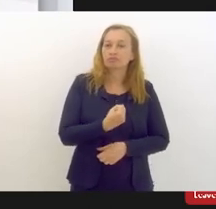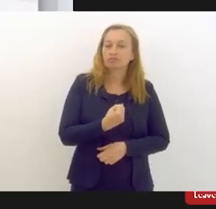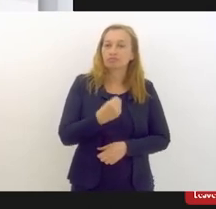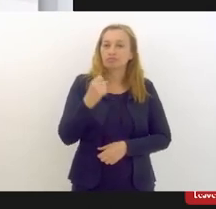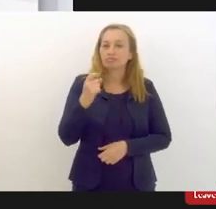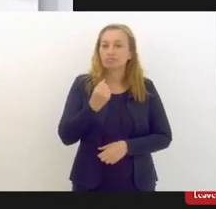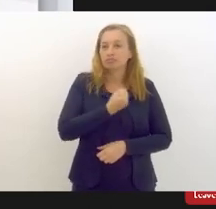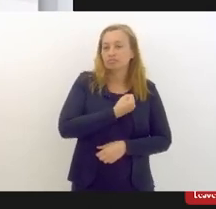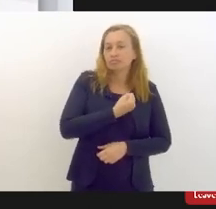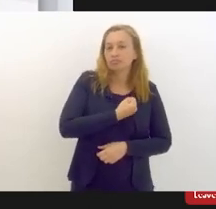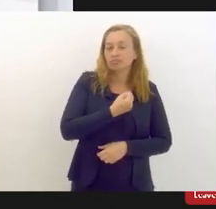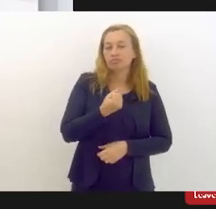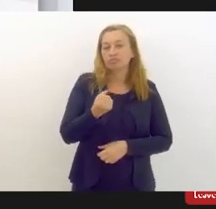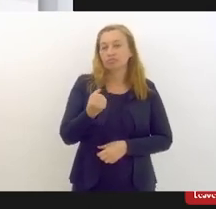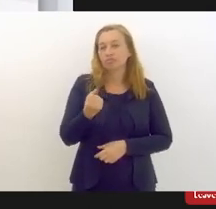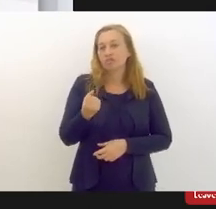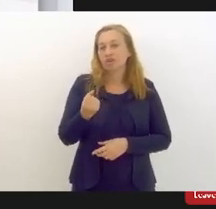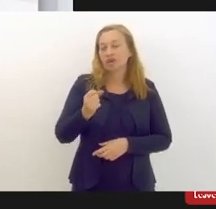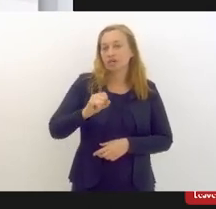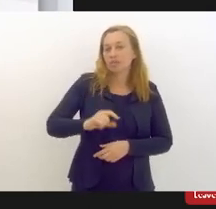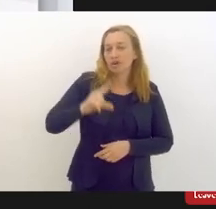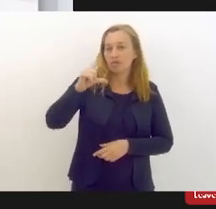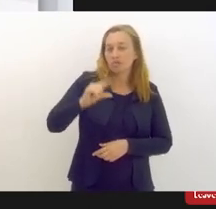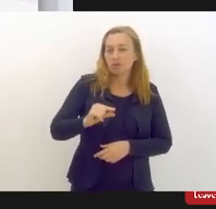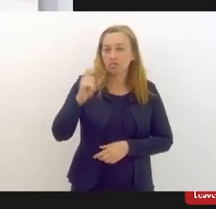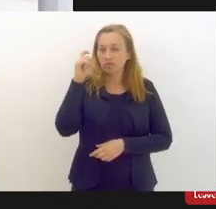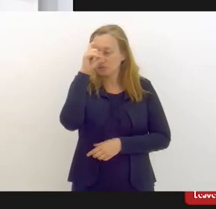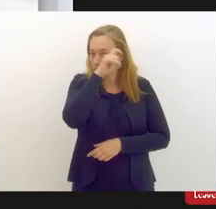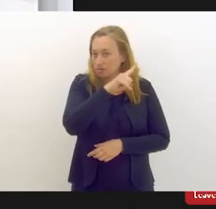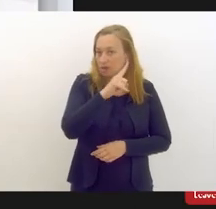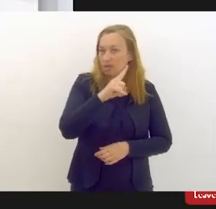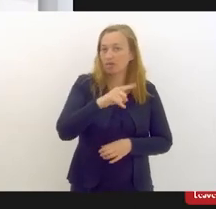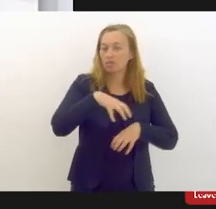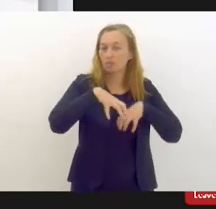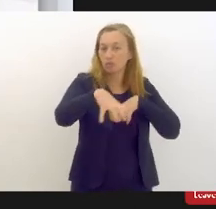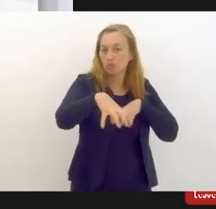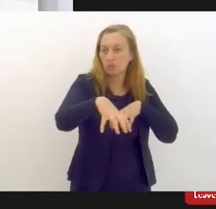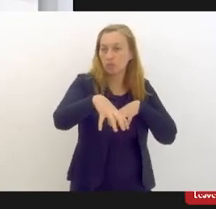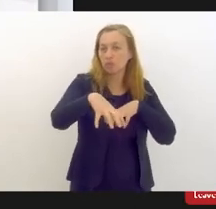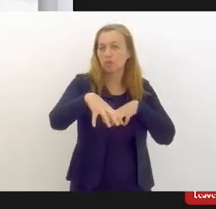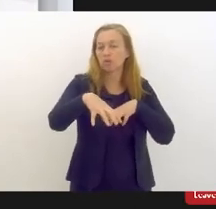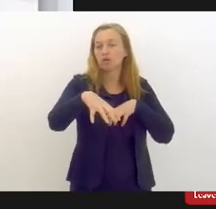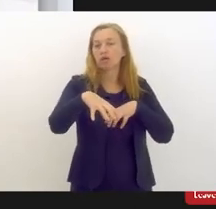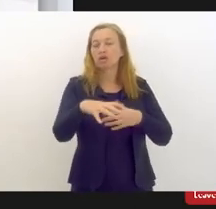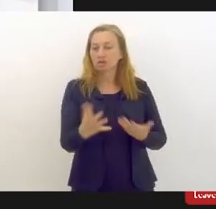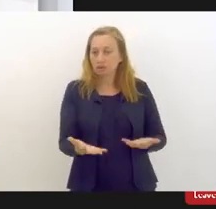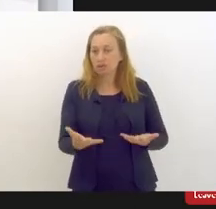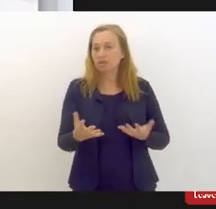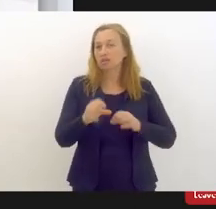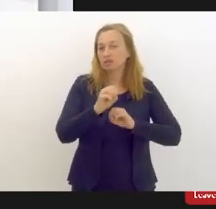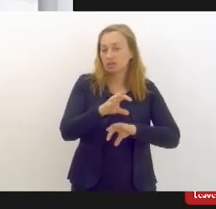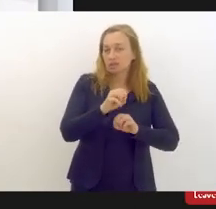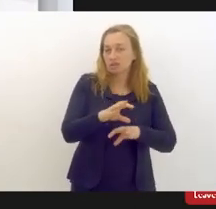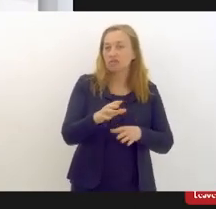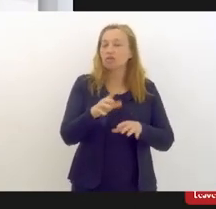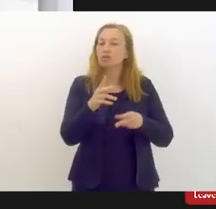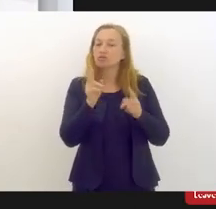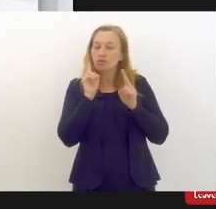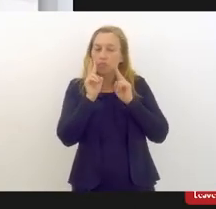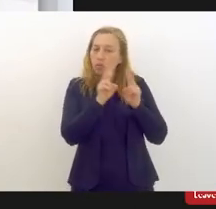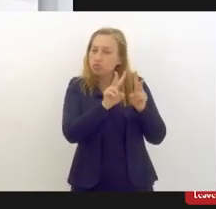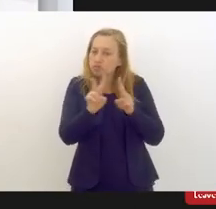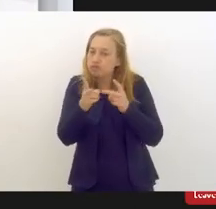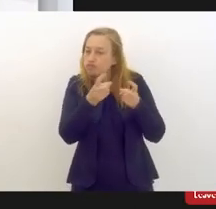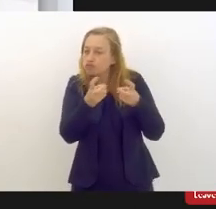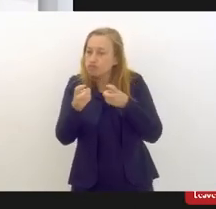dificuldade no acompanhamento da fase remota e da fase híbrida. Então, todos esses foram olhares e cuidados que nós tivemos